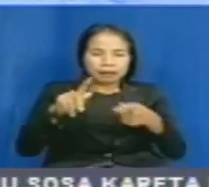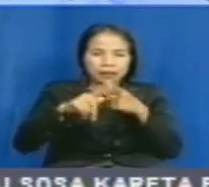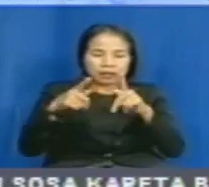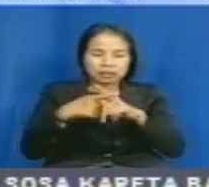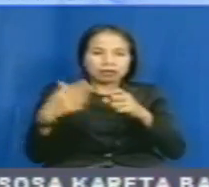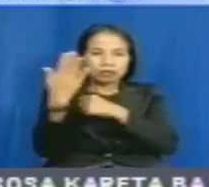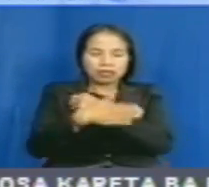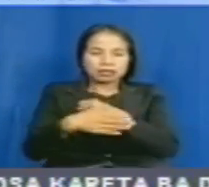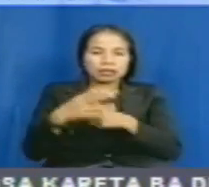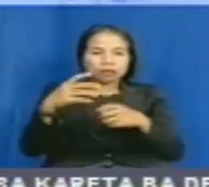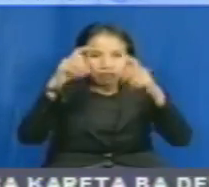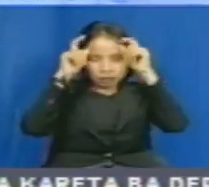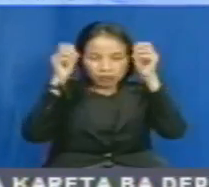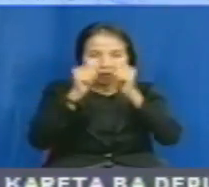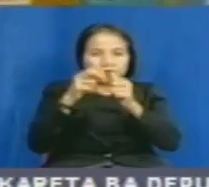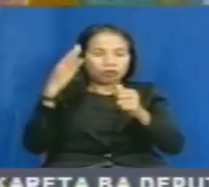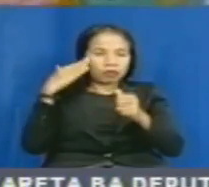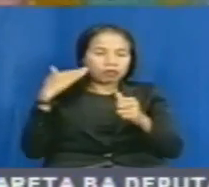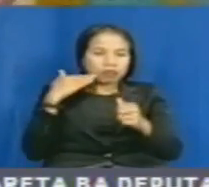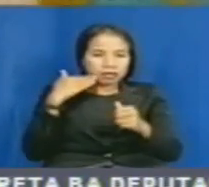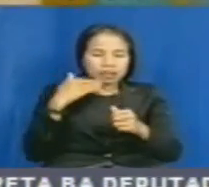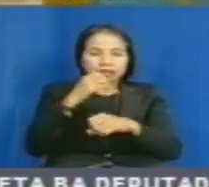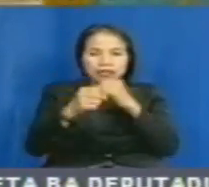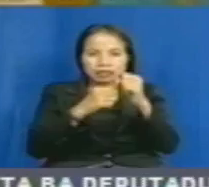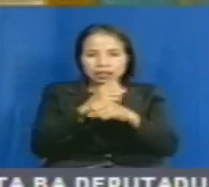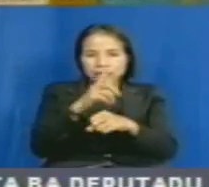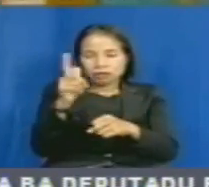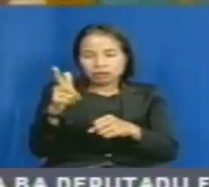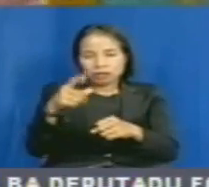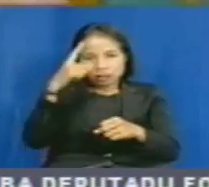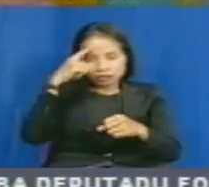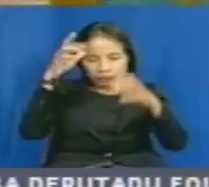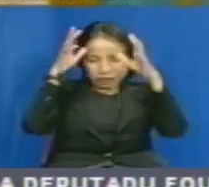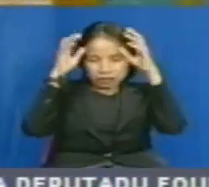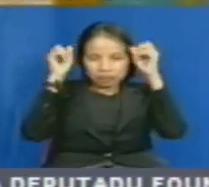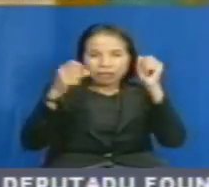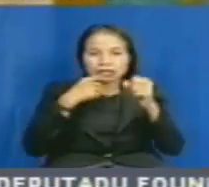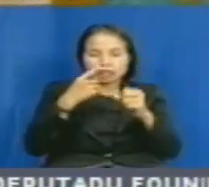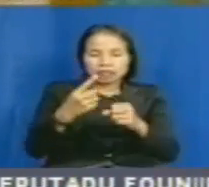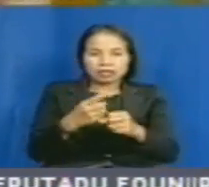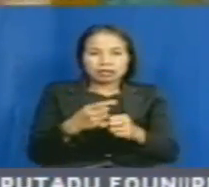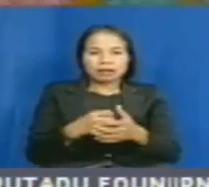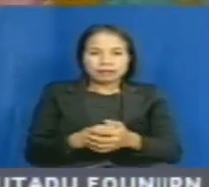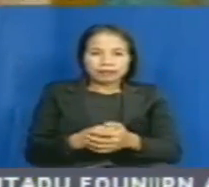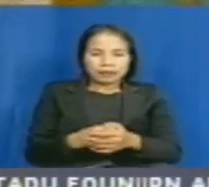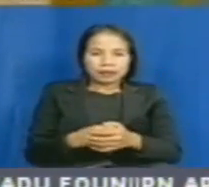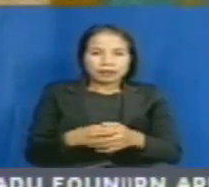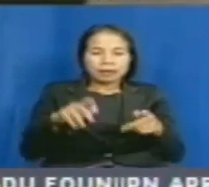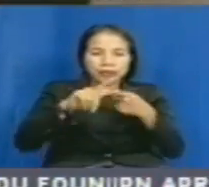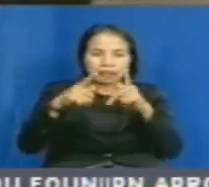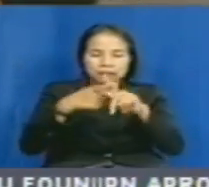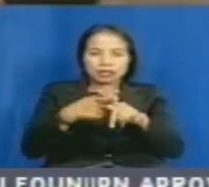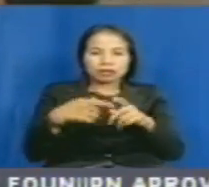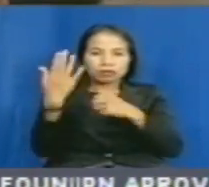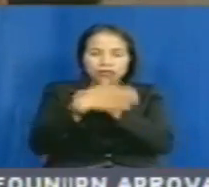atu progresu diak durante tinan ruanulu. Tambene chefe estadu negarante katak ho fortalecimento relasan bilateral, né,